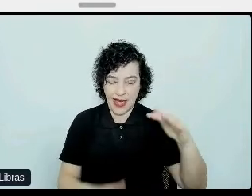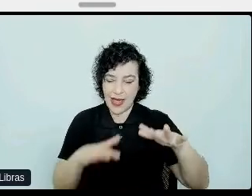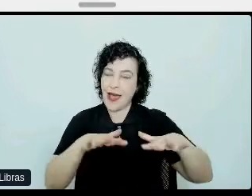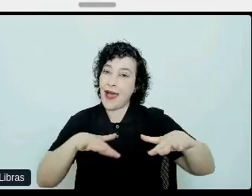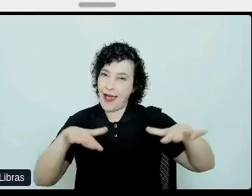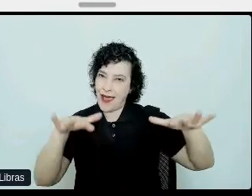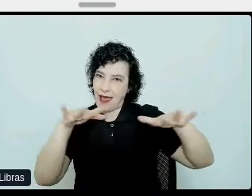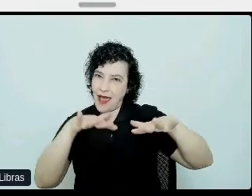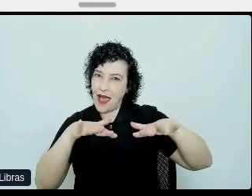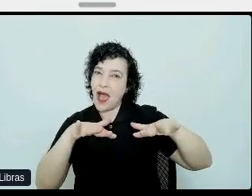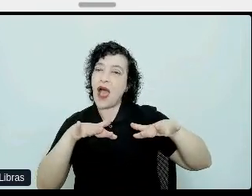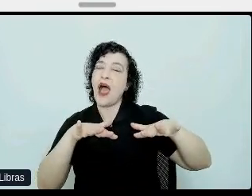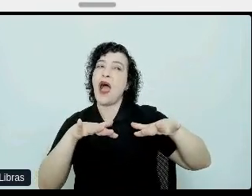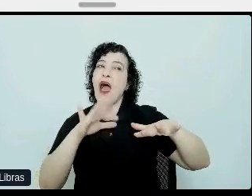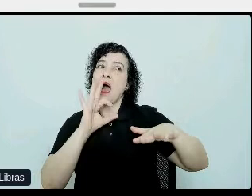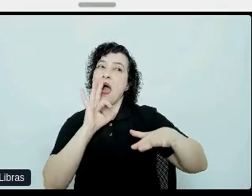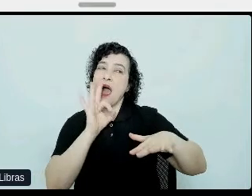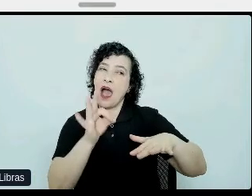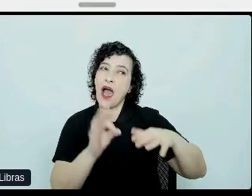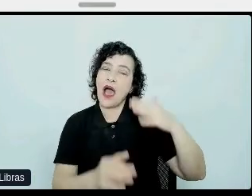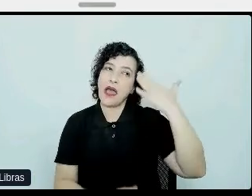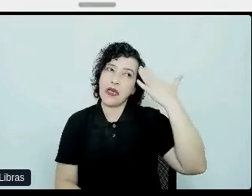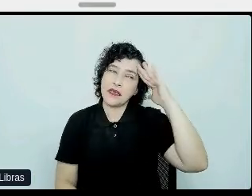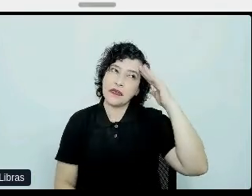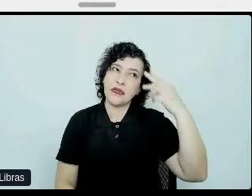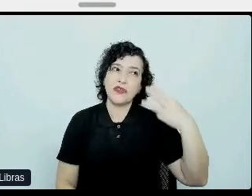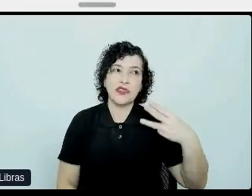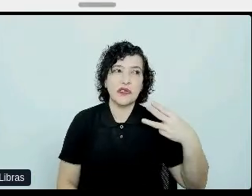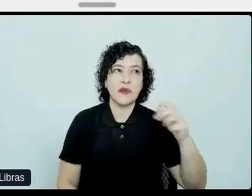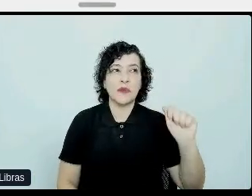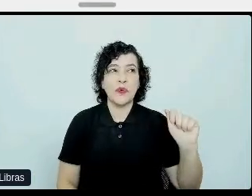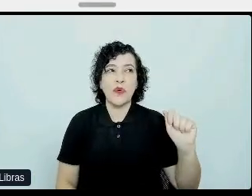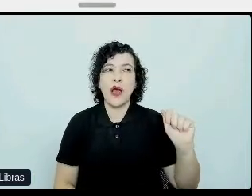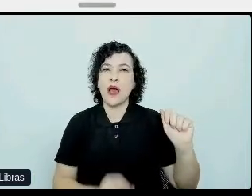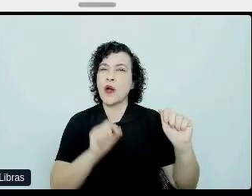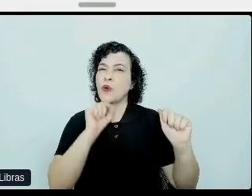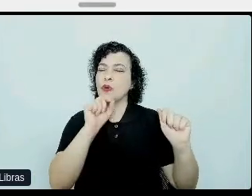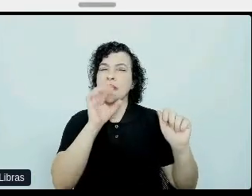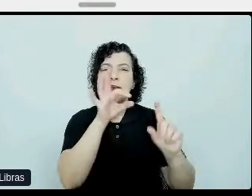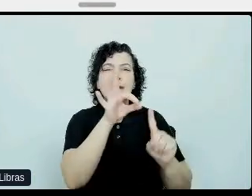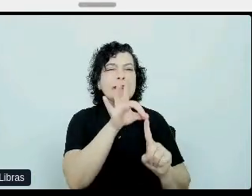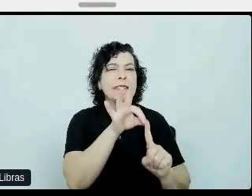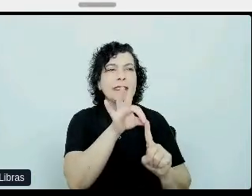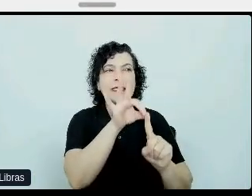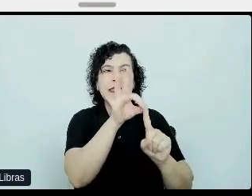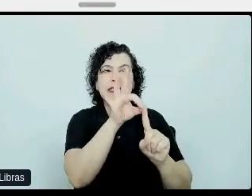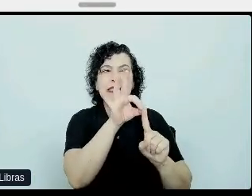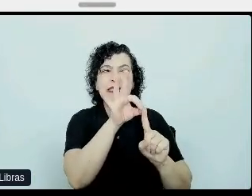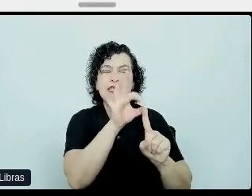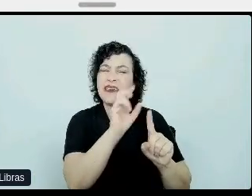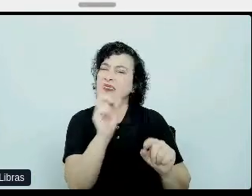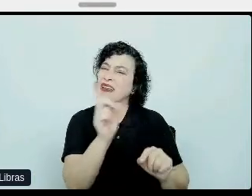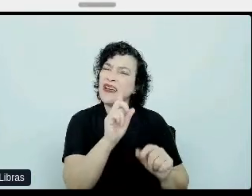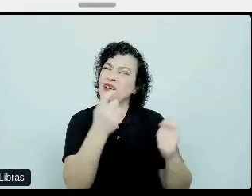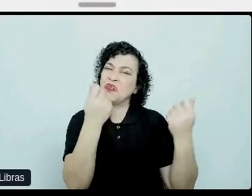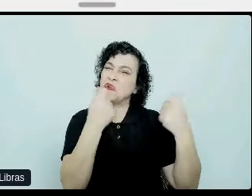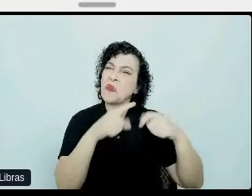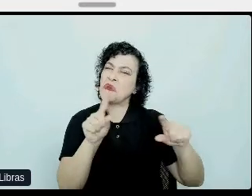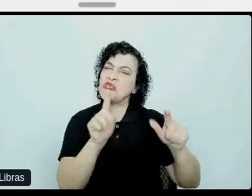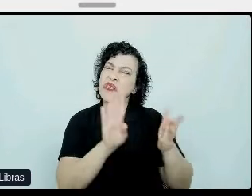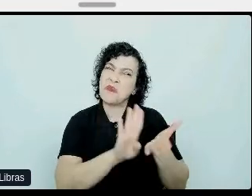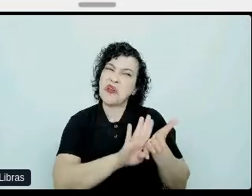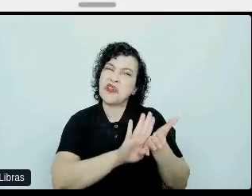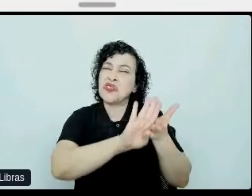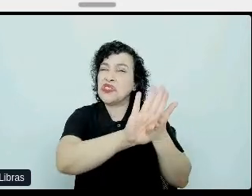aquele entendimento de que o AAA é tipo a cereja do bolo, sabe? Tipo, o AAA não precisa fazer porque o AAA é